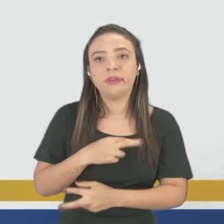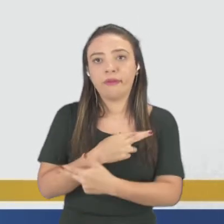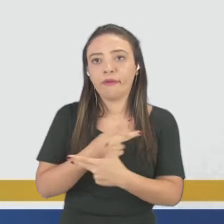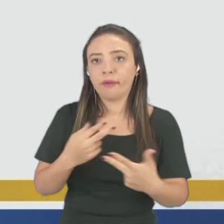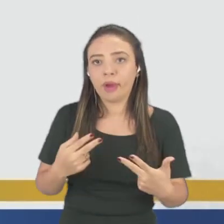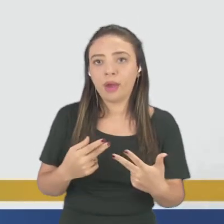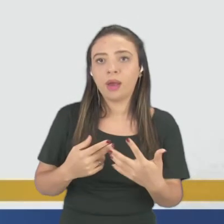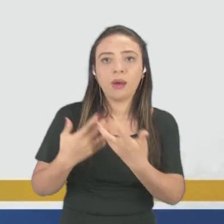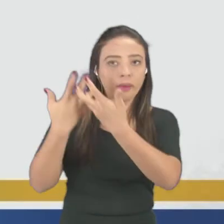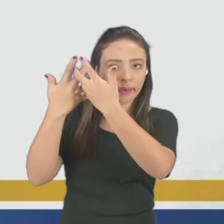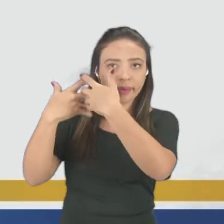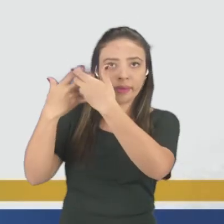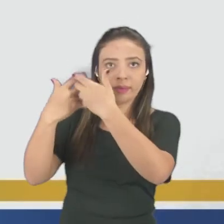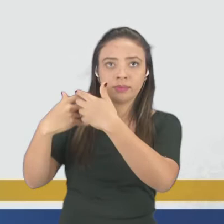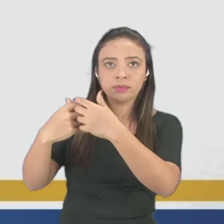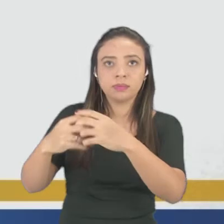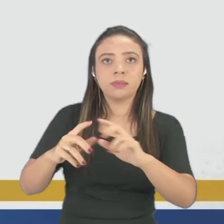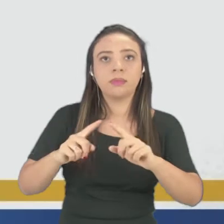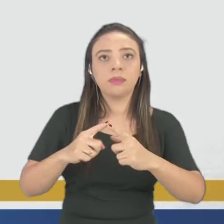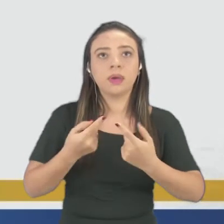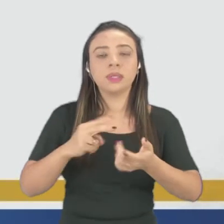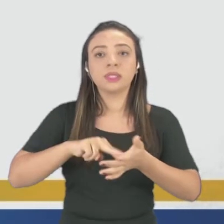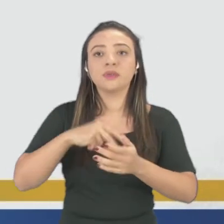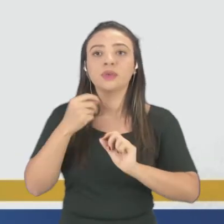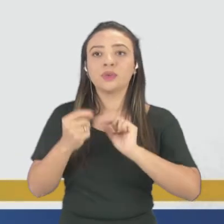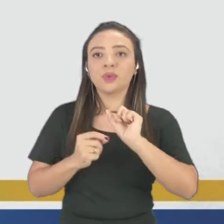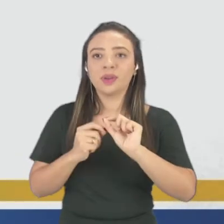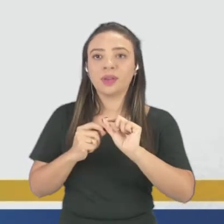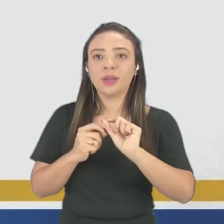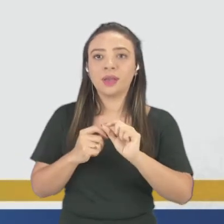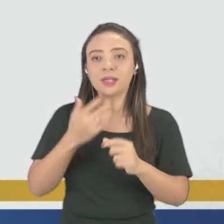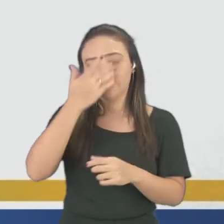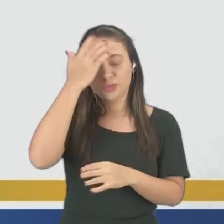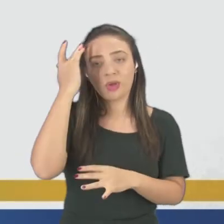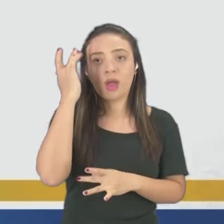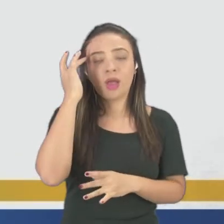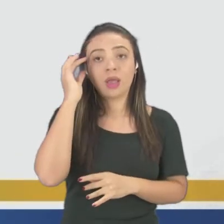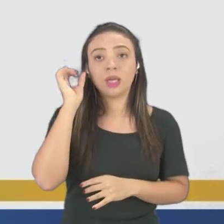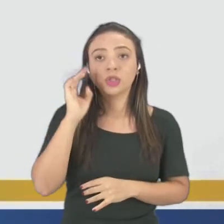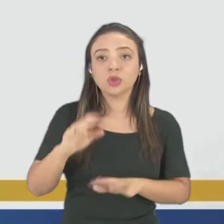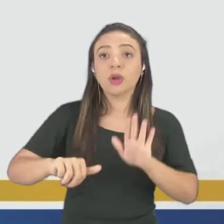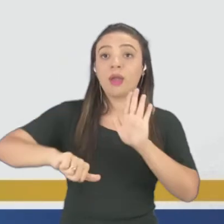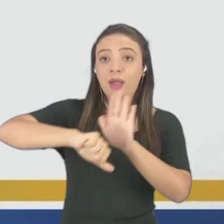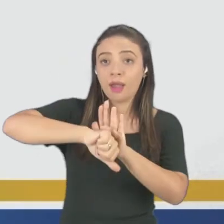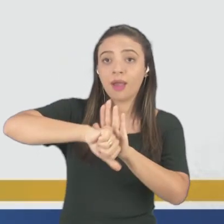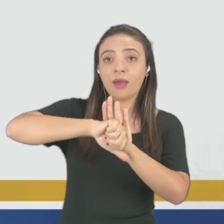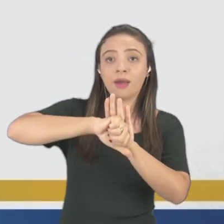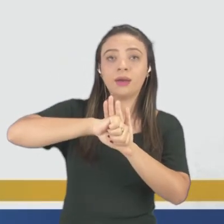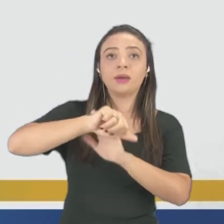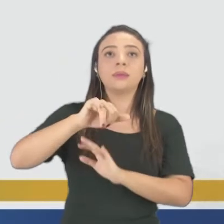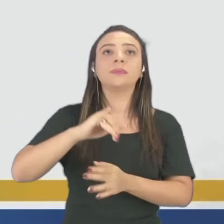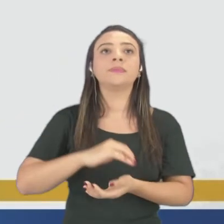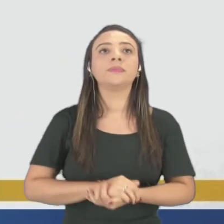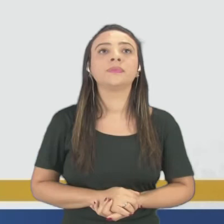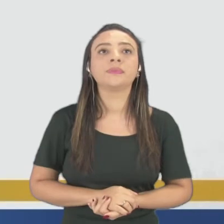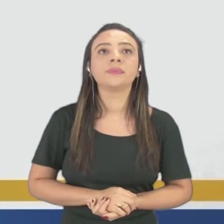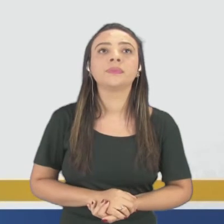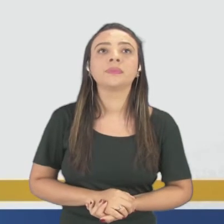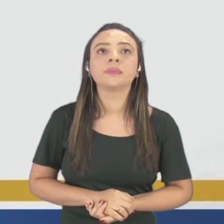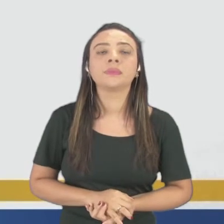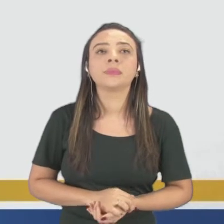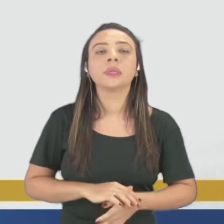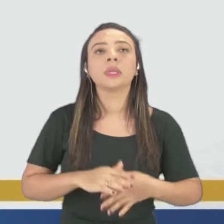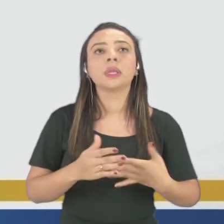mas ao senso comum é uma substância proibida de uso ilegal e nocivo ao indivíduo